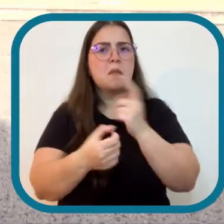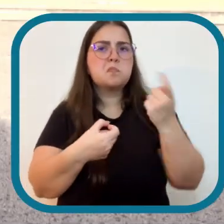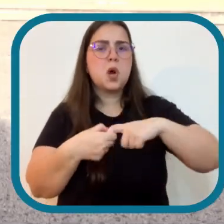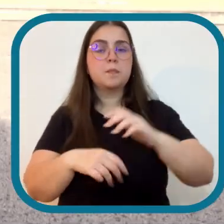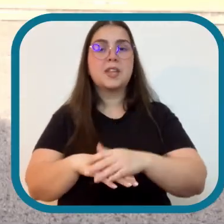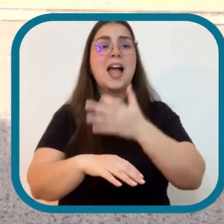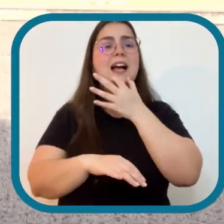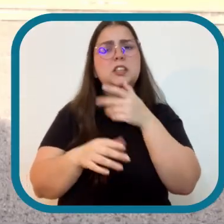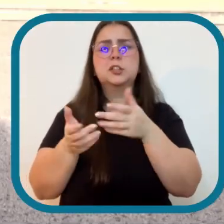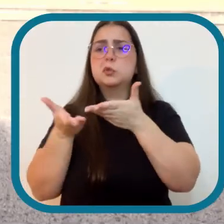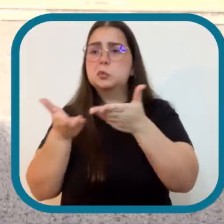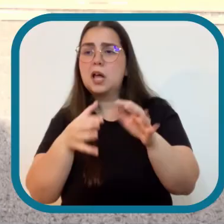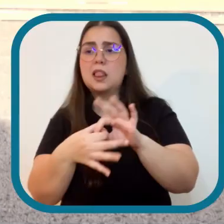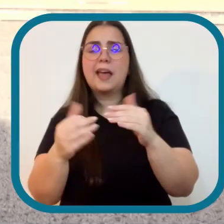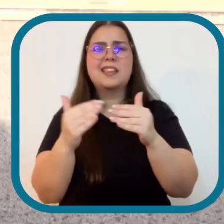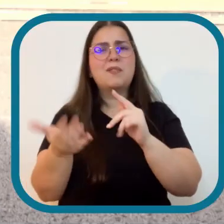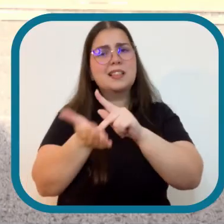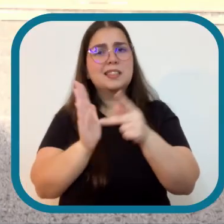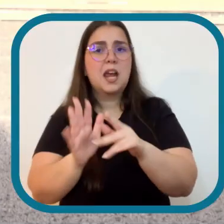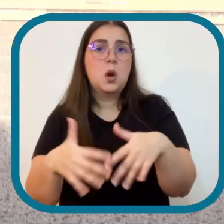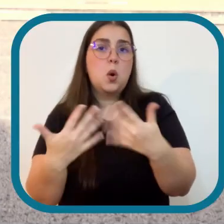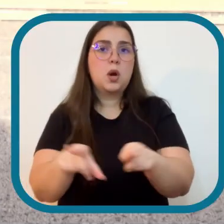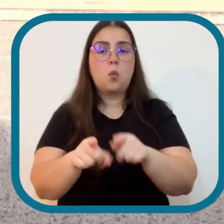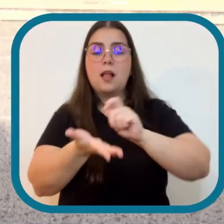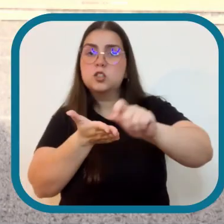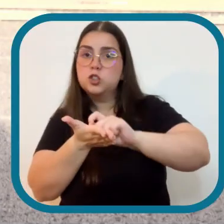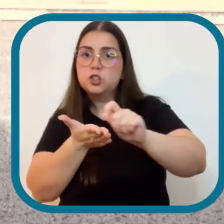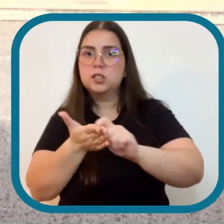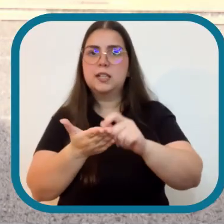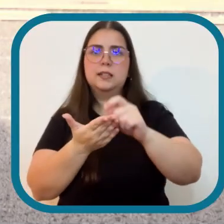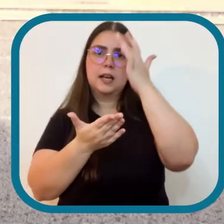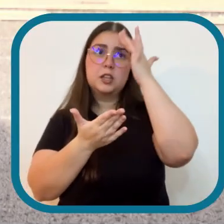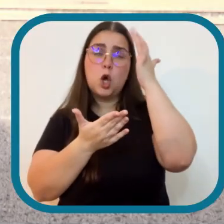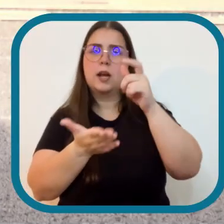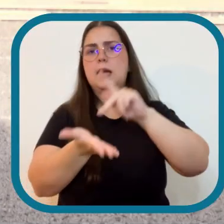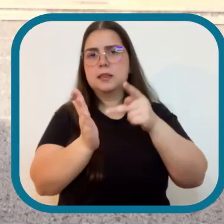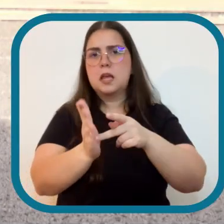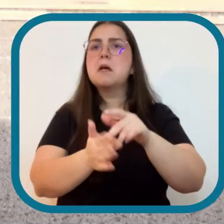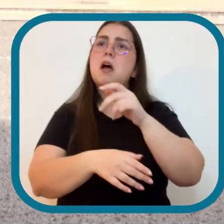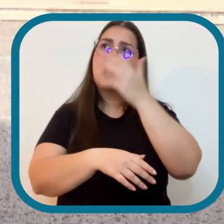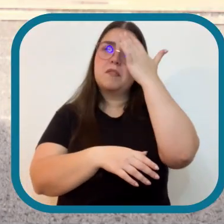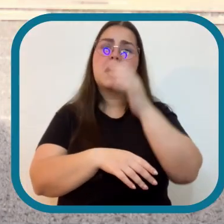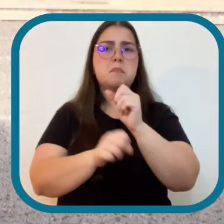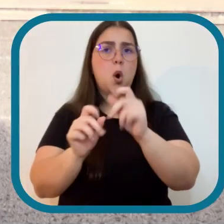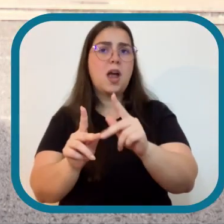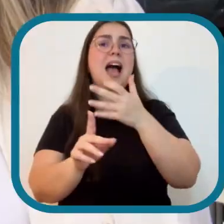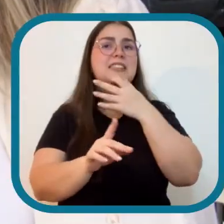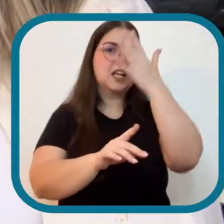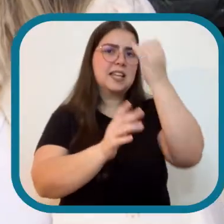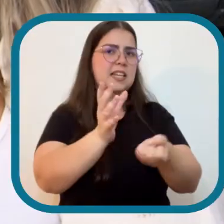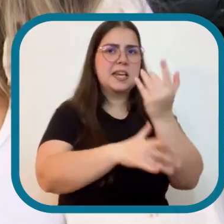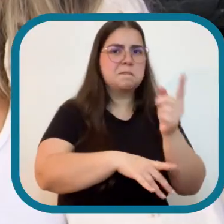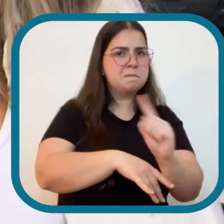nível técnico, ou seja, de escrita da parte toda teórica e técnica, eu acho que é ok. Agora, se for a parte criativa, não. Um